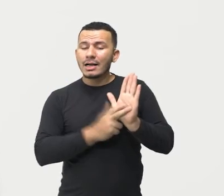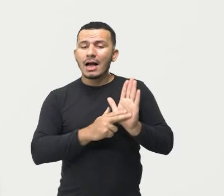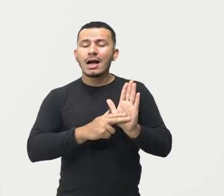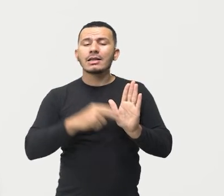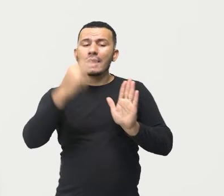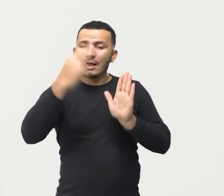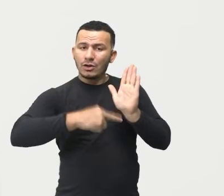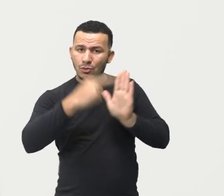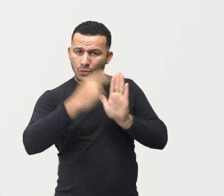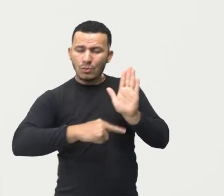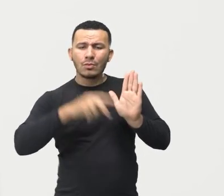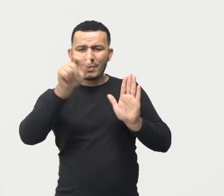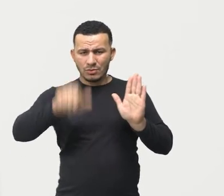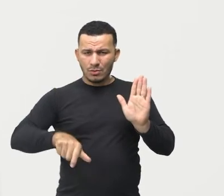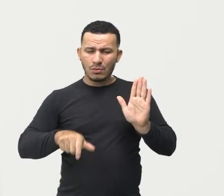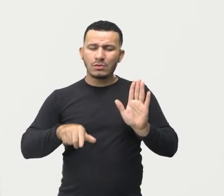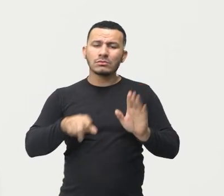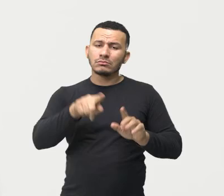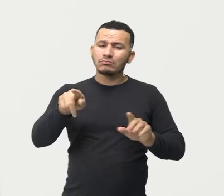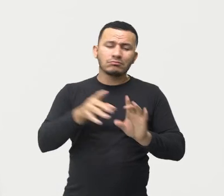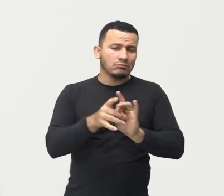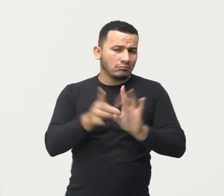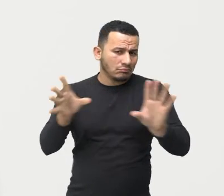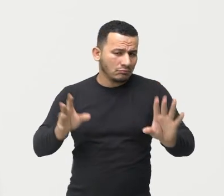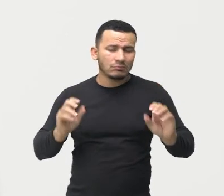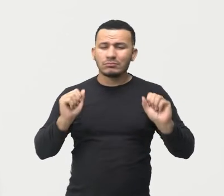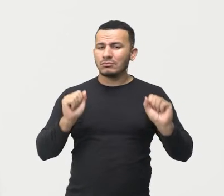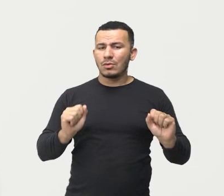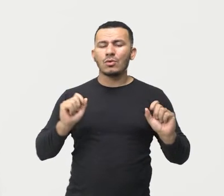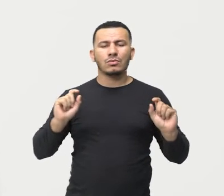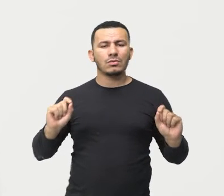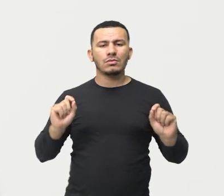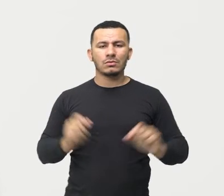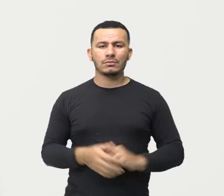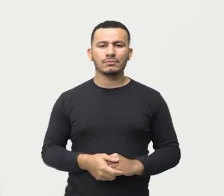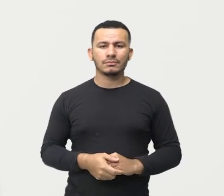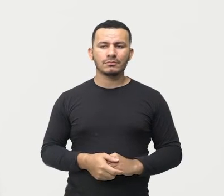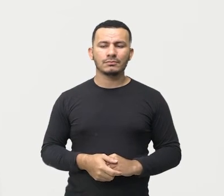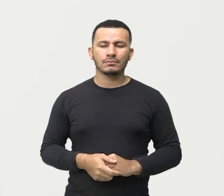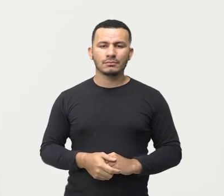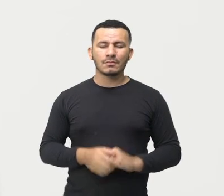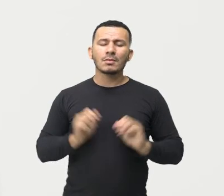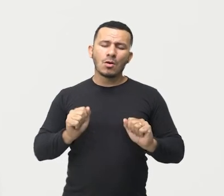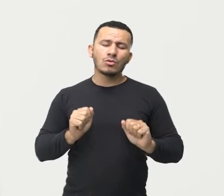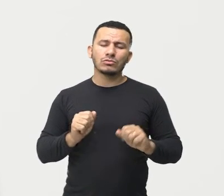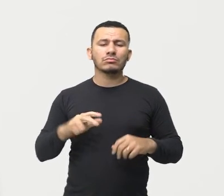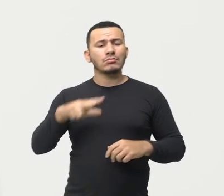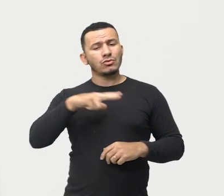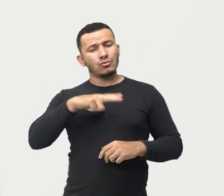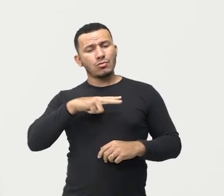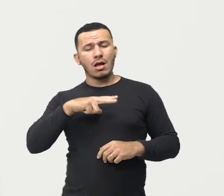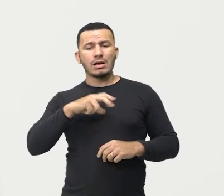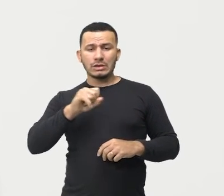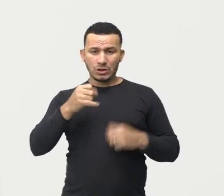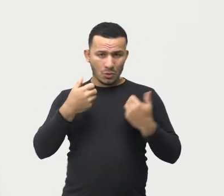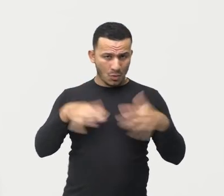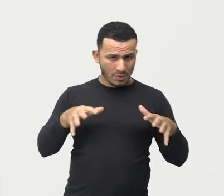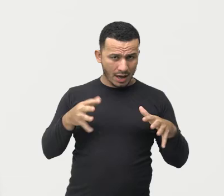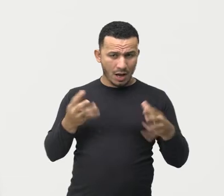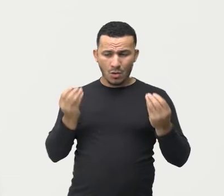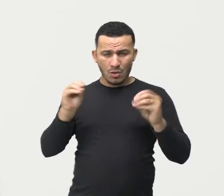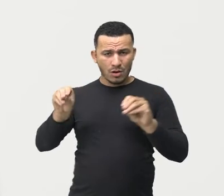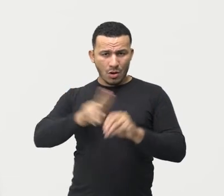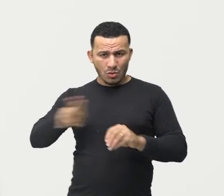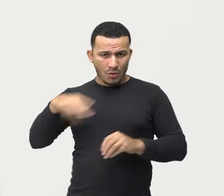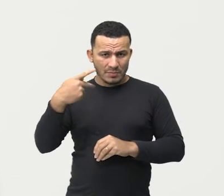leitor, você pode justamente se manter anônimo. Se de repente você tem